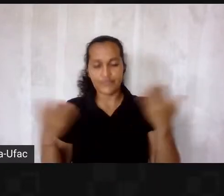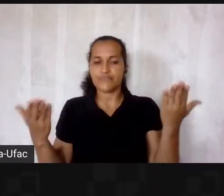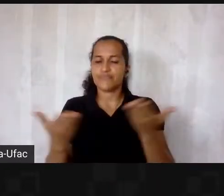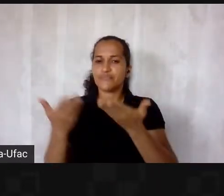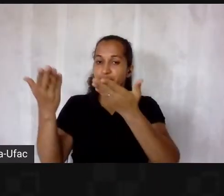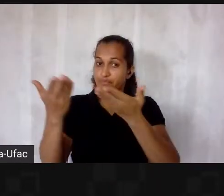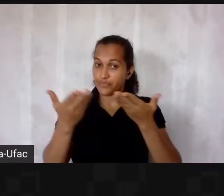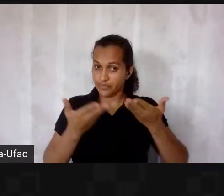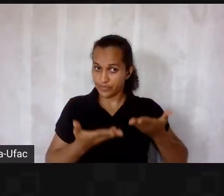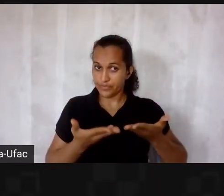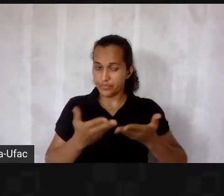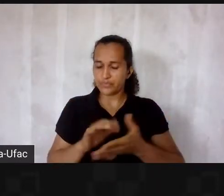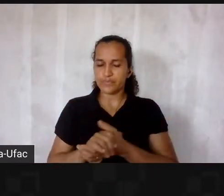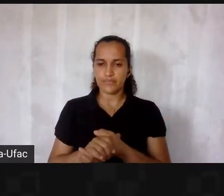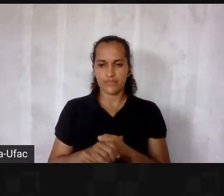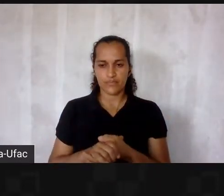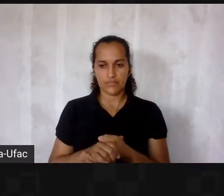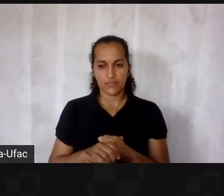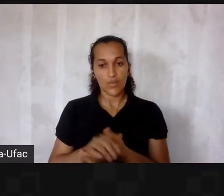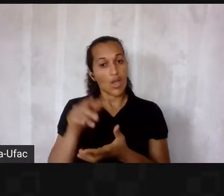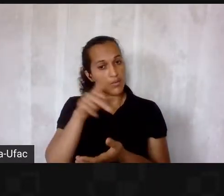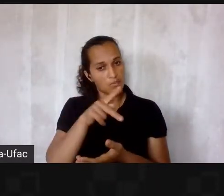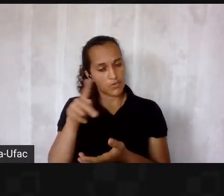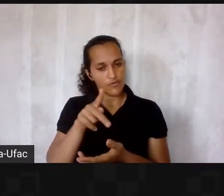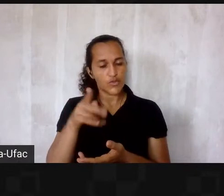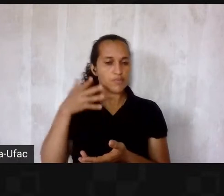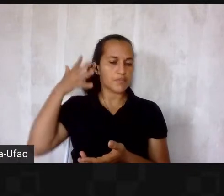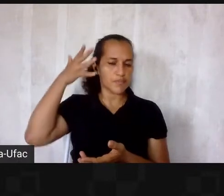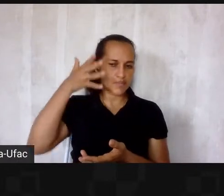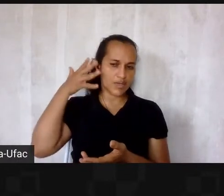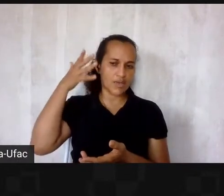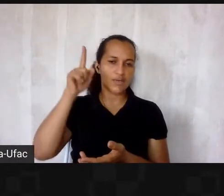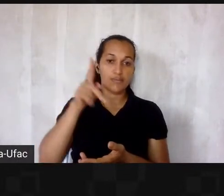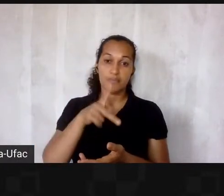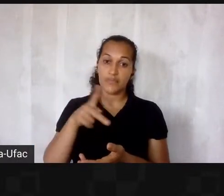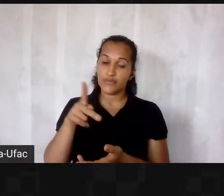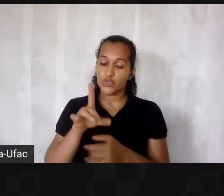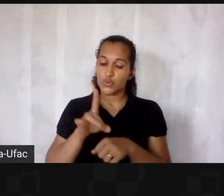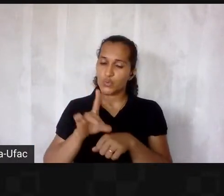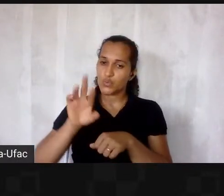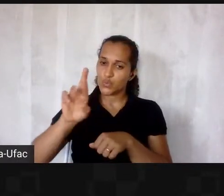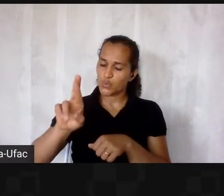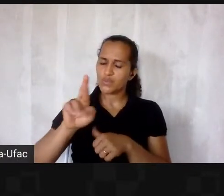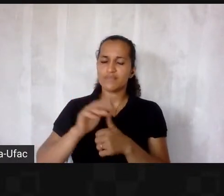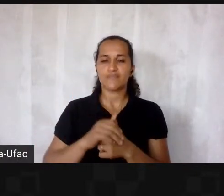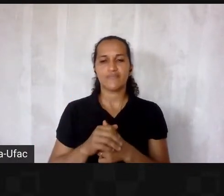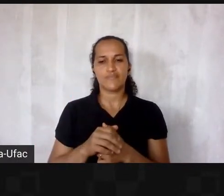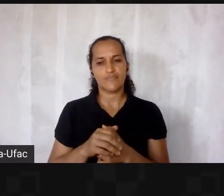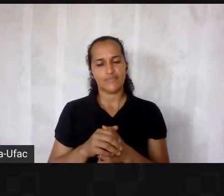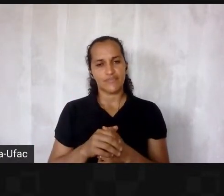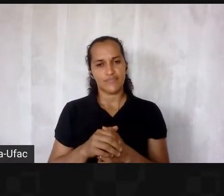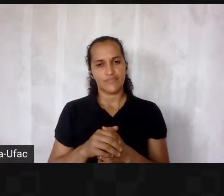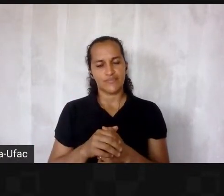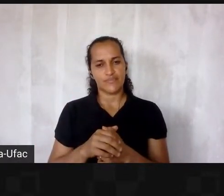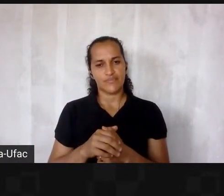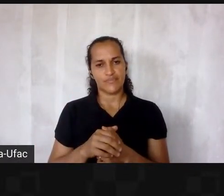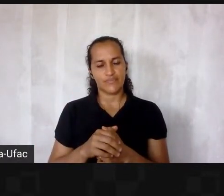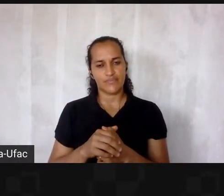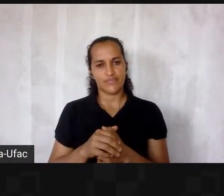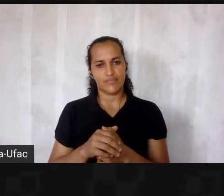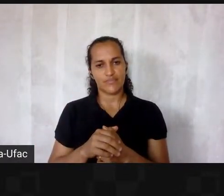a nossa querida e última palestrante, a professora doutora, deixa eu achar aqui,